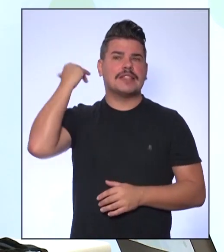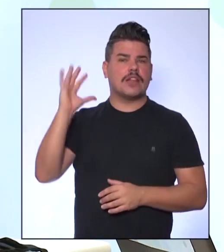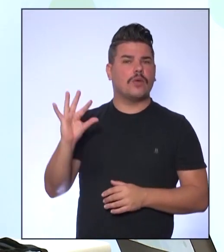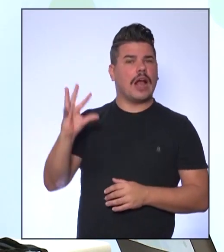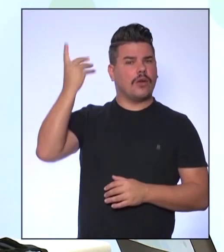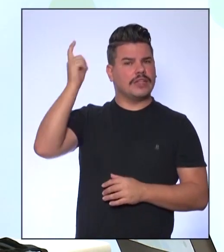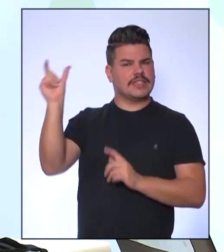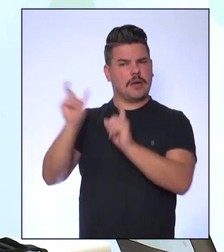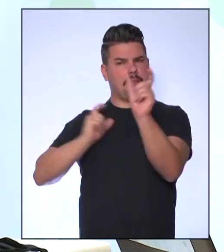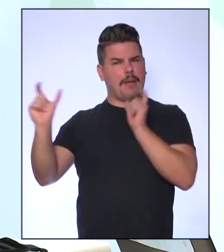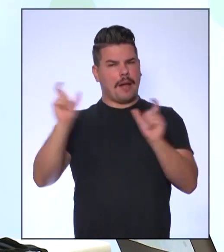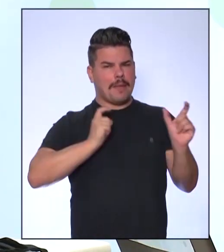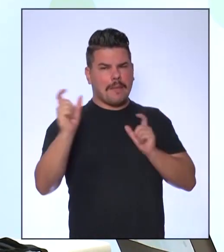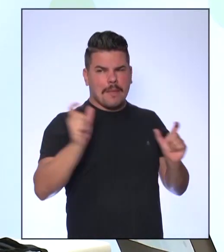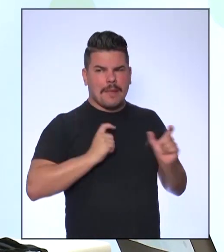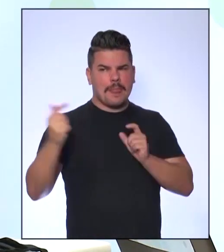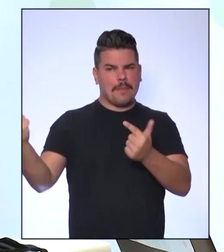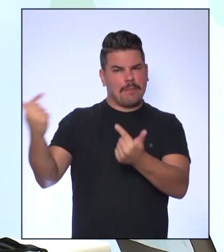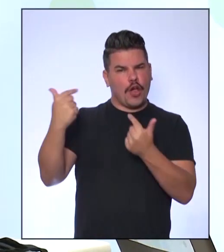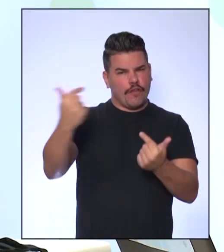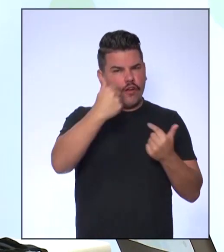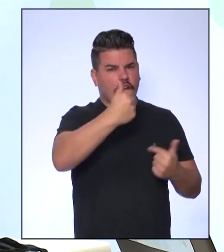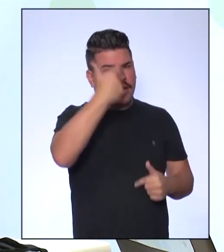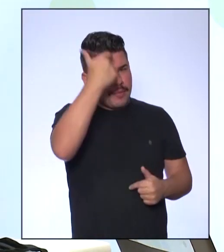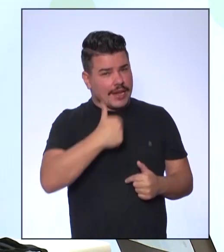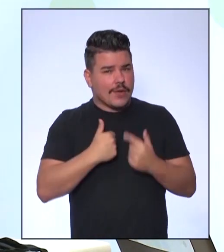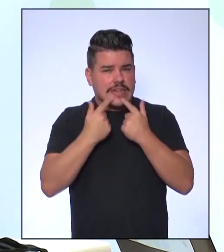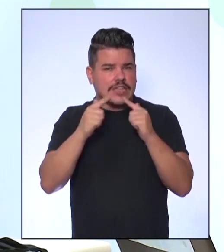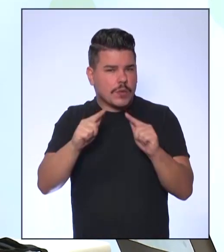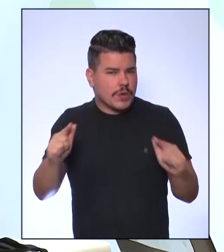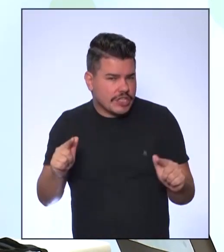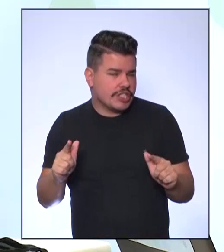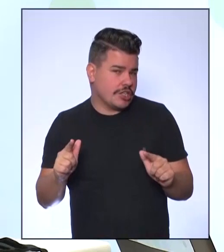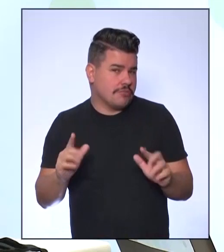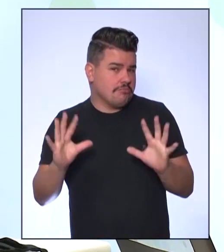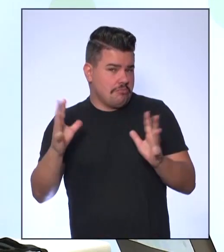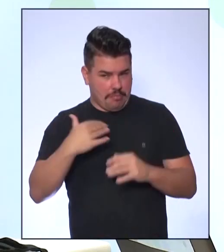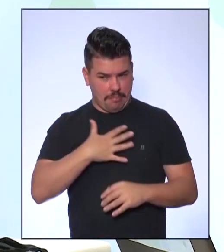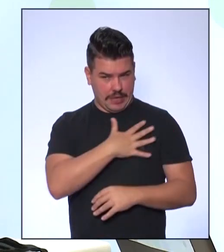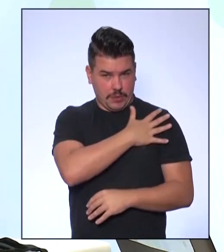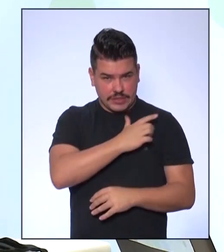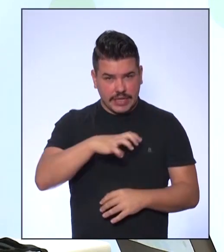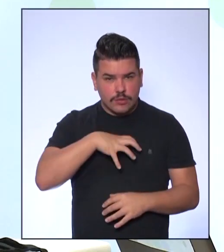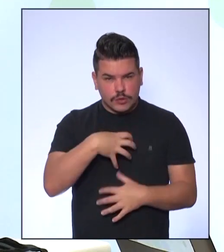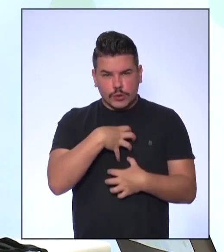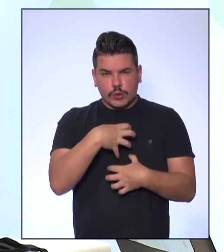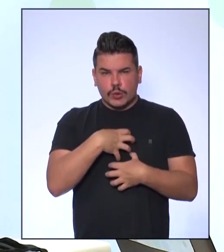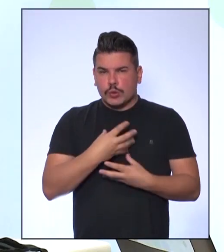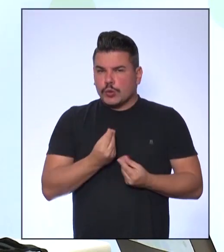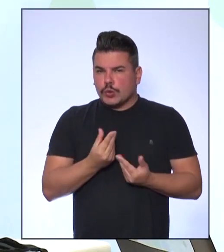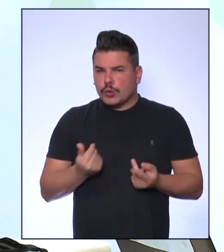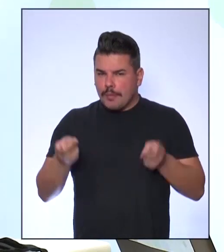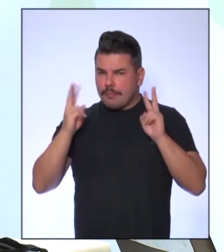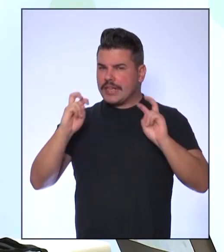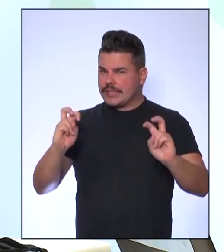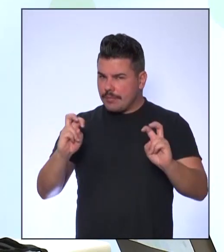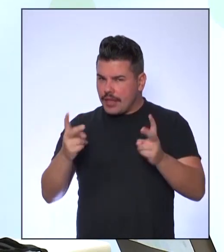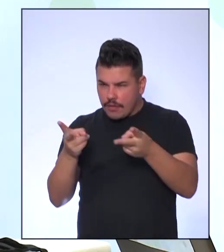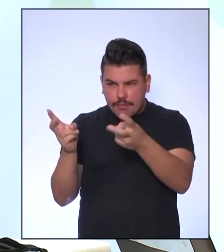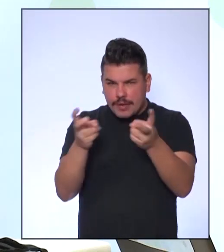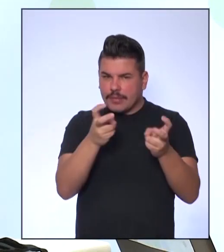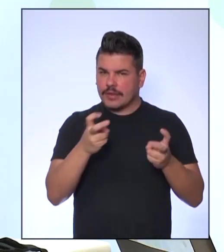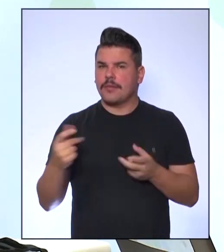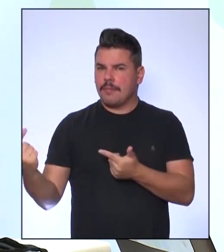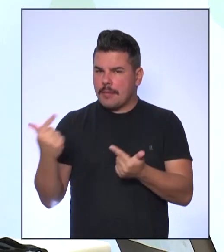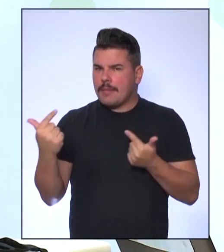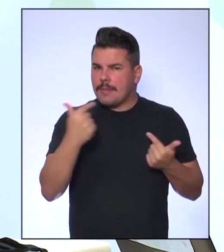passaram e palavras que vocês já escreveram e falaram e que vocês sofreram esse tipo de preconceito, tiração